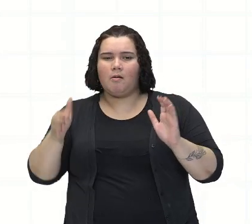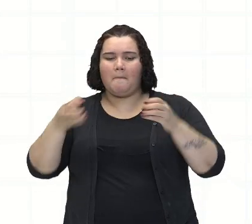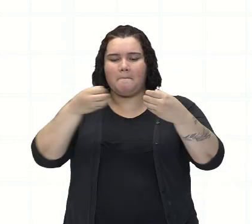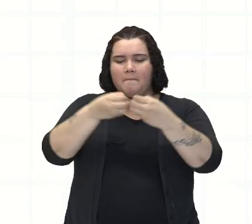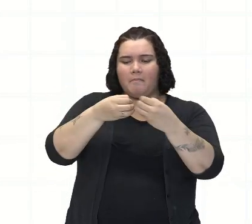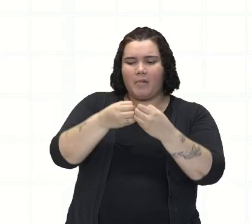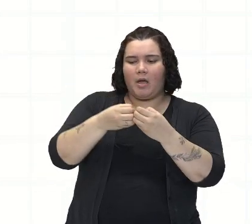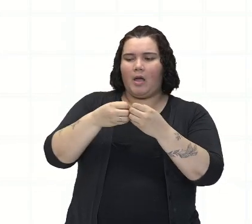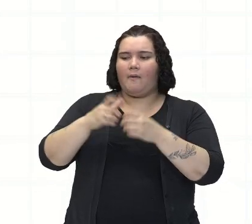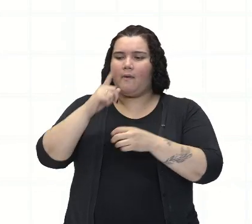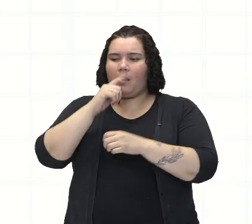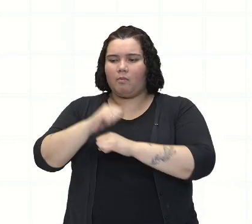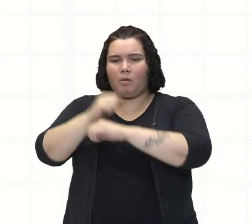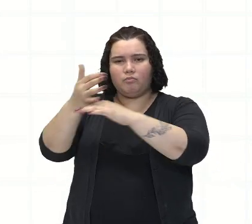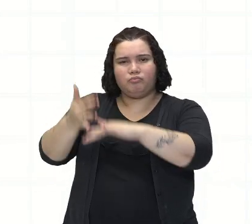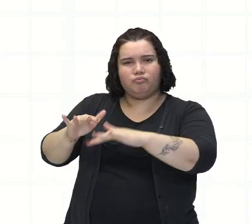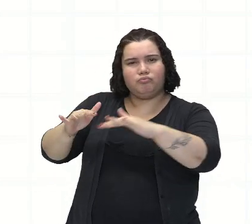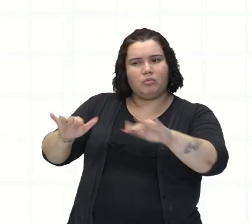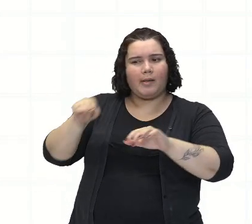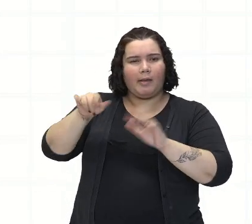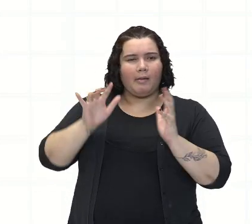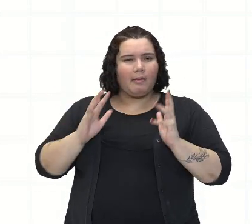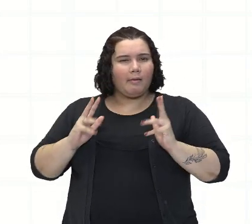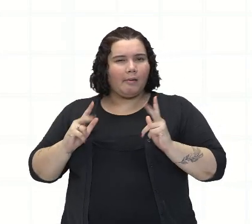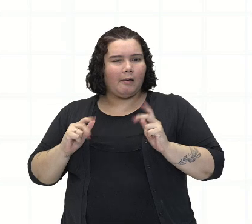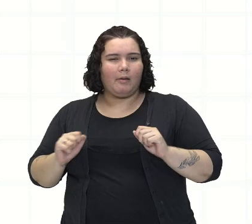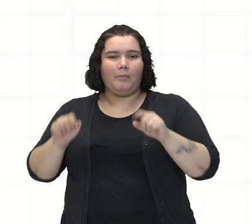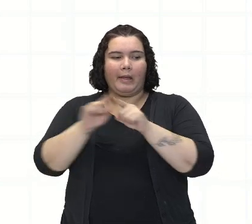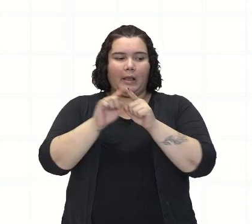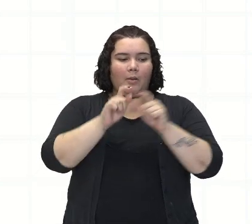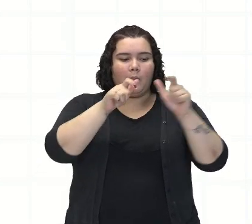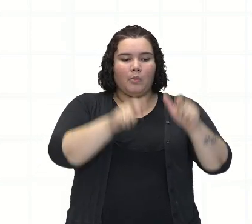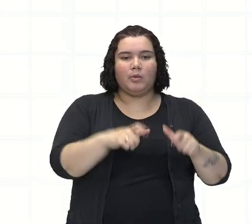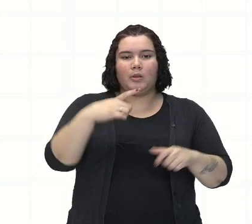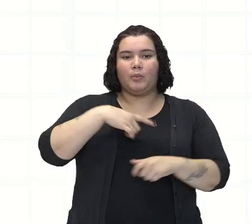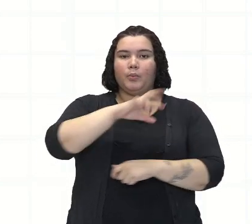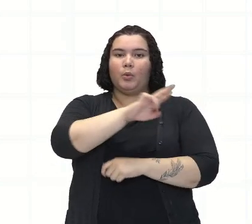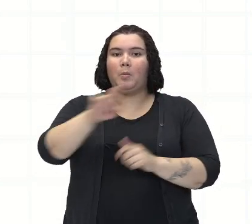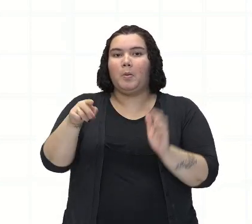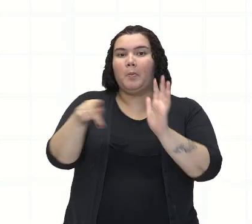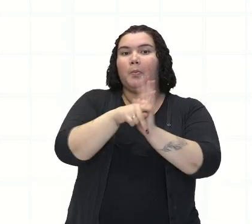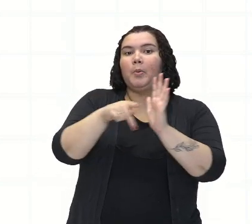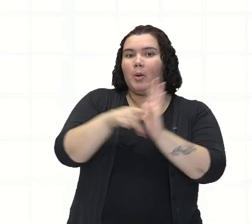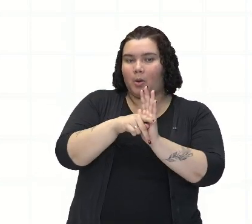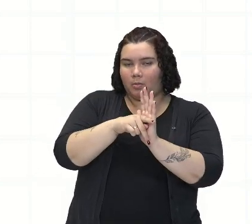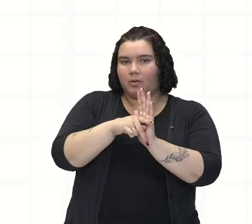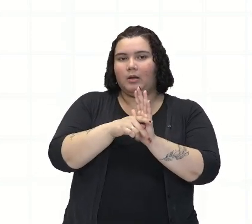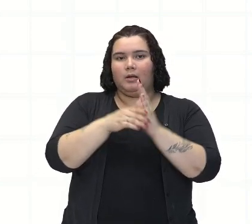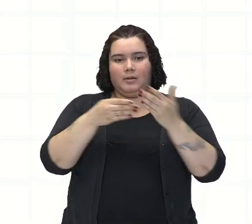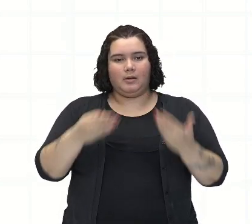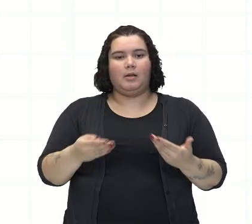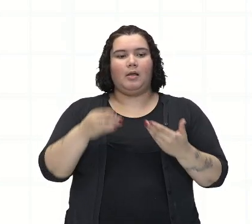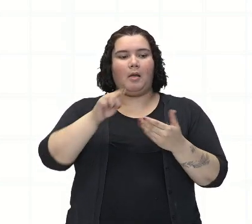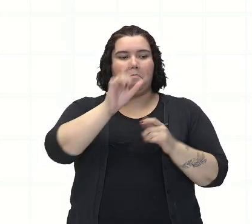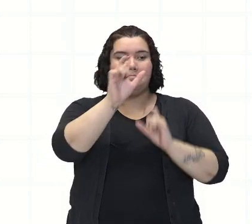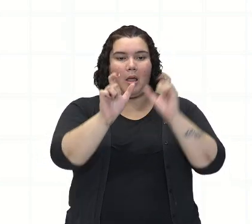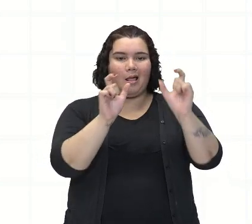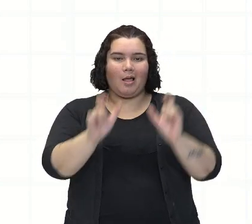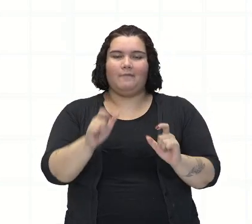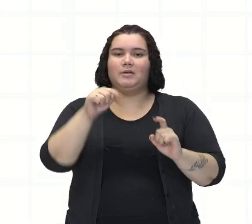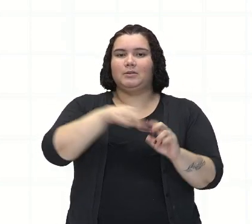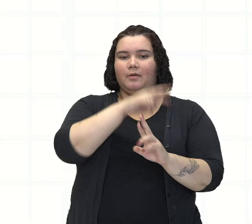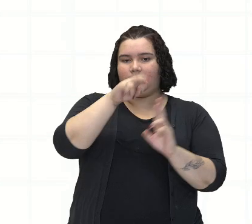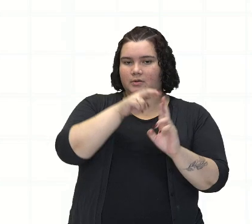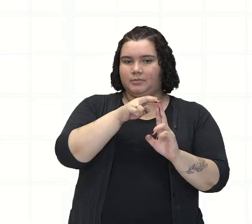brejo, água limpa e também chamado de O Temor de Deus. Essas referências, esses nomes do Guimarães Rosa também são bastante